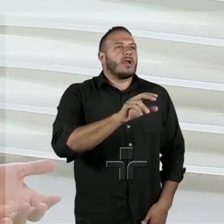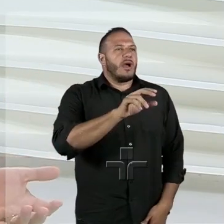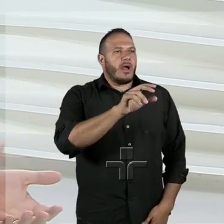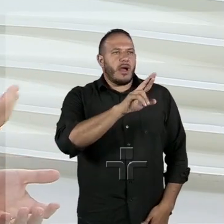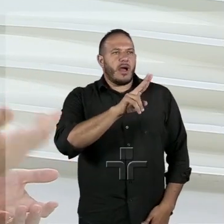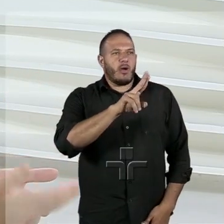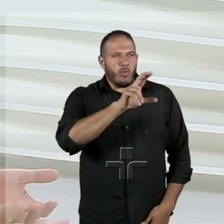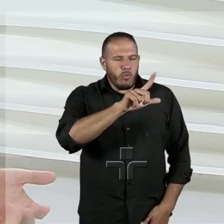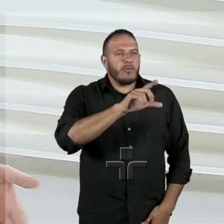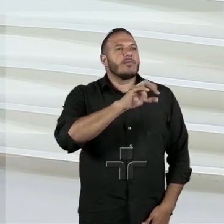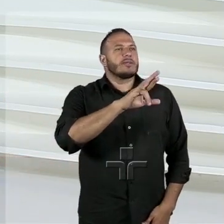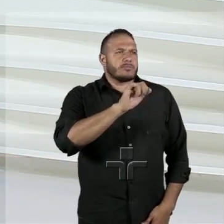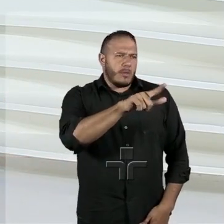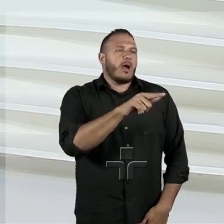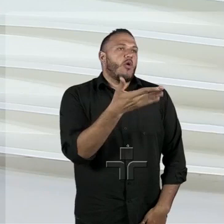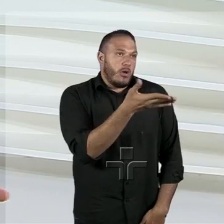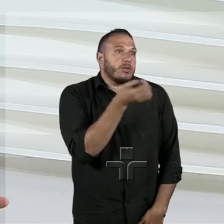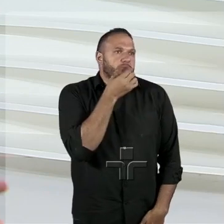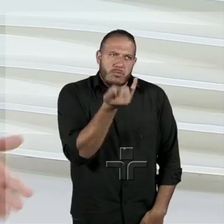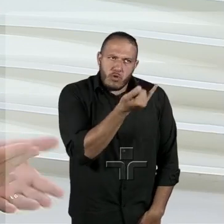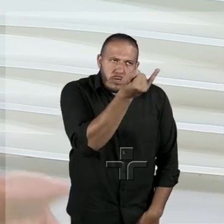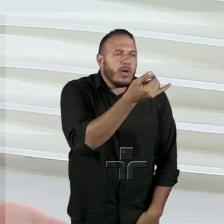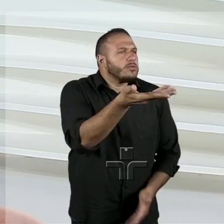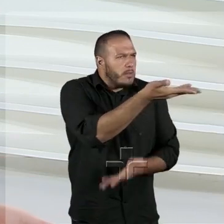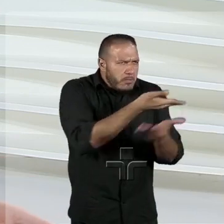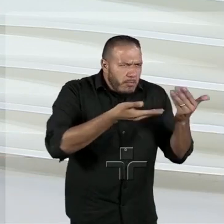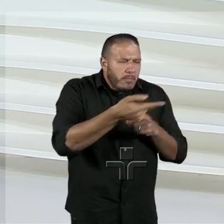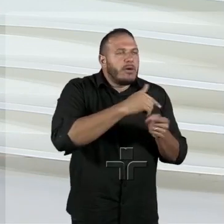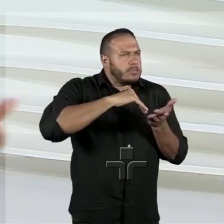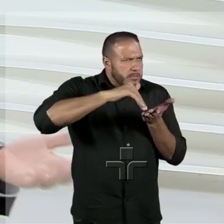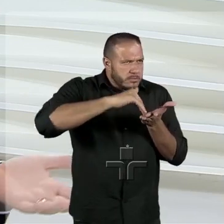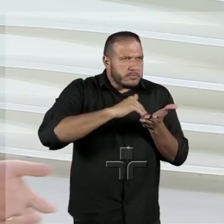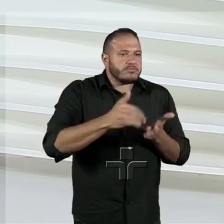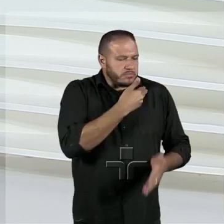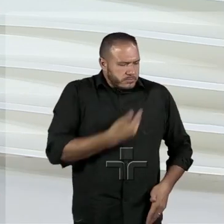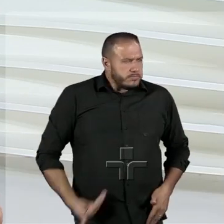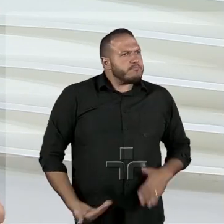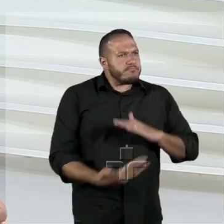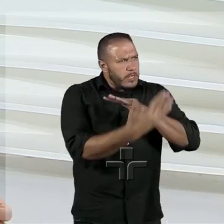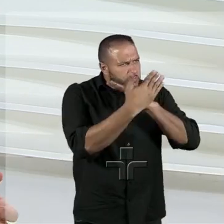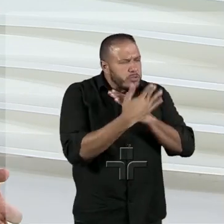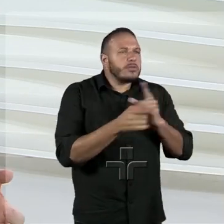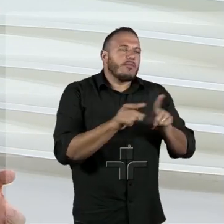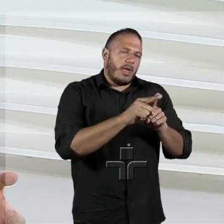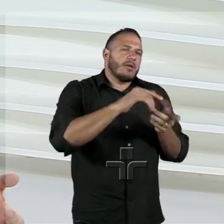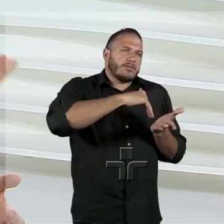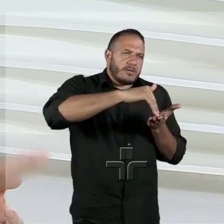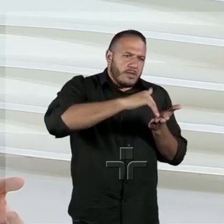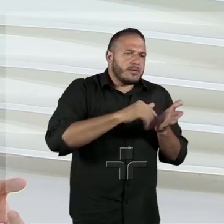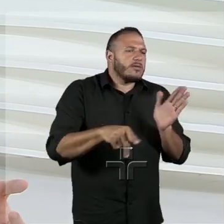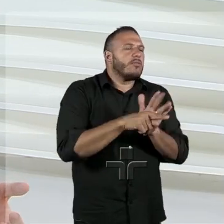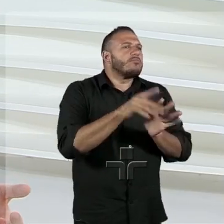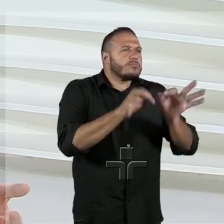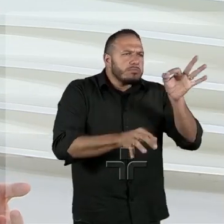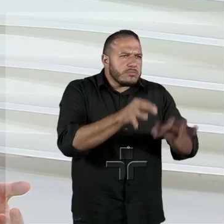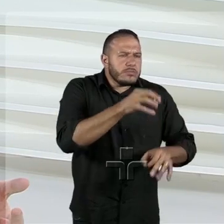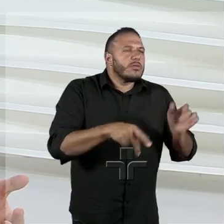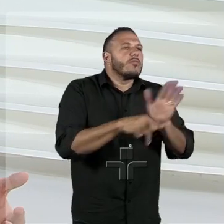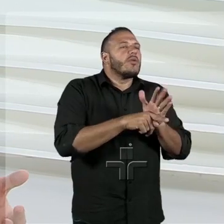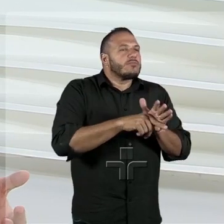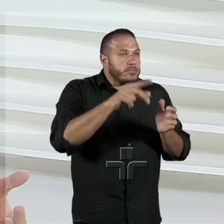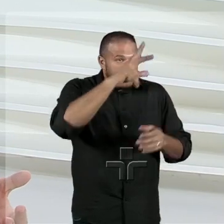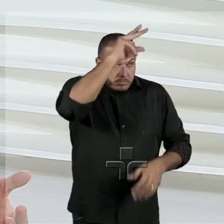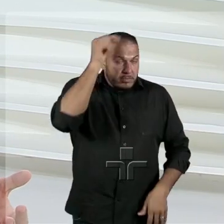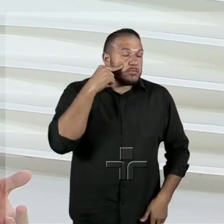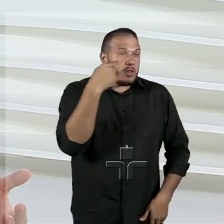estamos colocando profissionais lá. A Secretaria de Saúde do Estado está nos apoiando muito, assim como a Secretaria de Justiça e o próprio município de